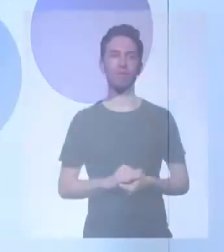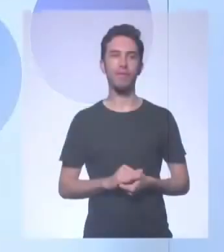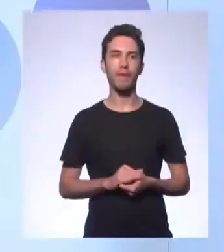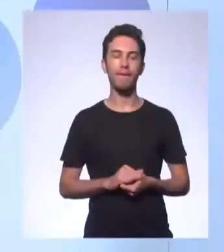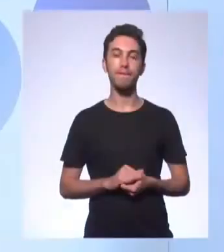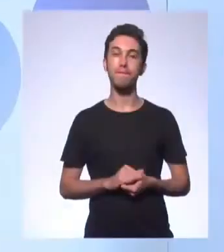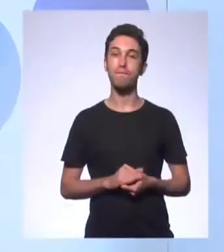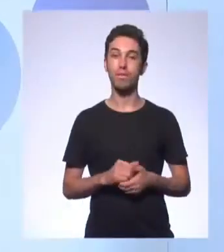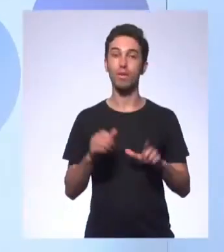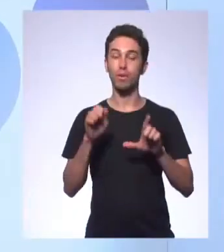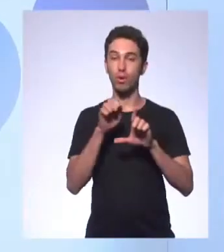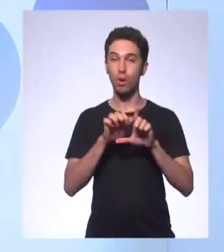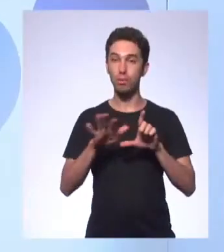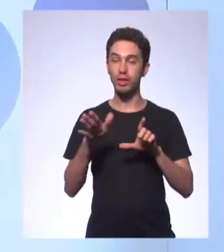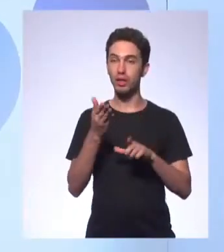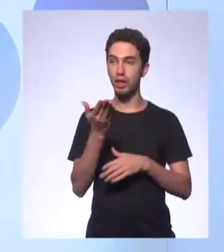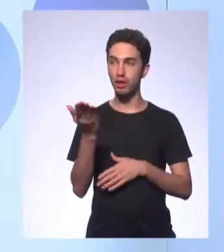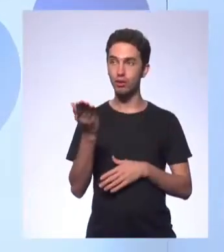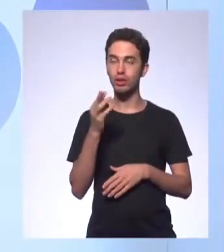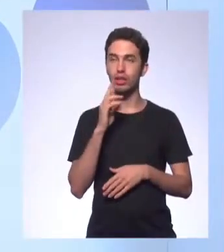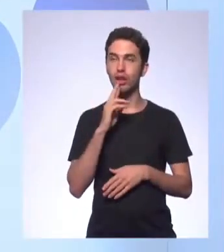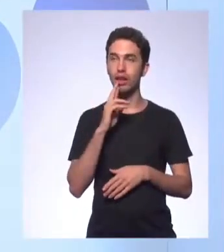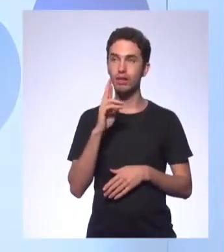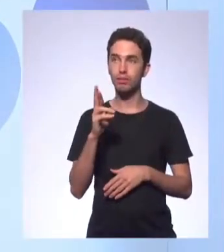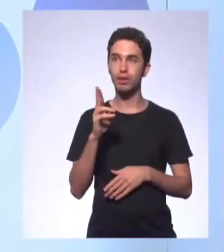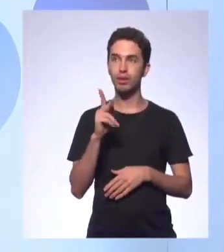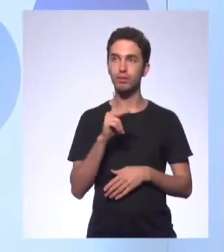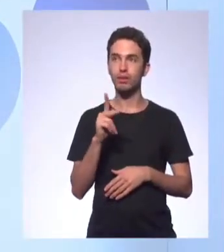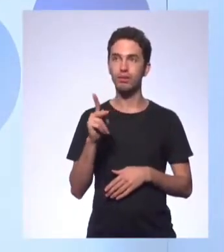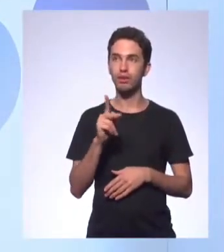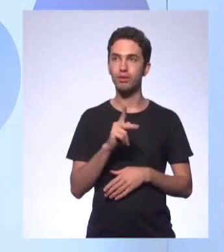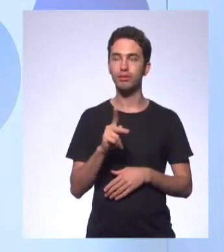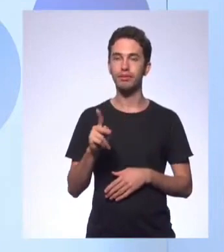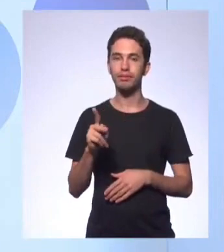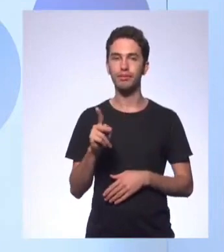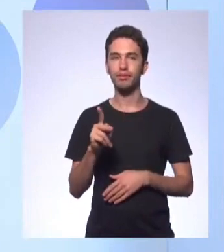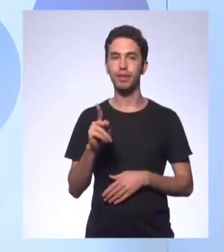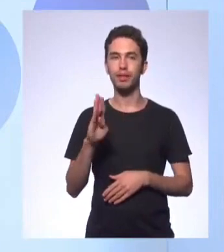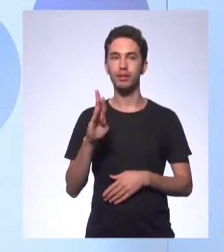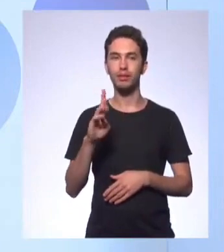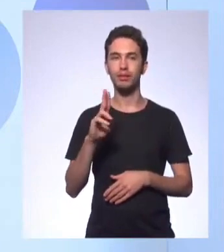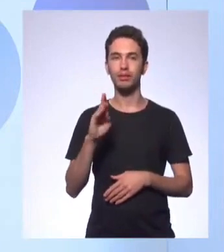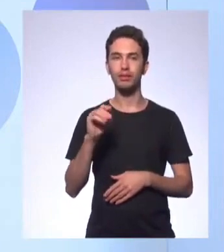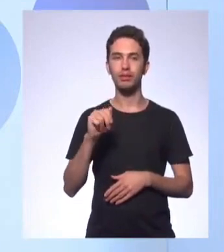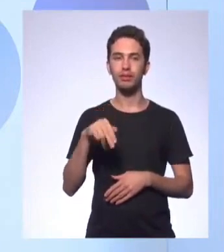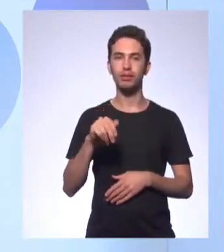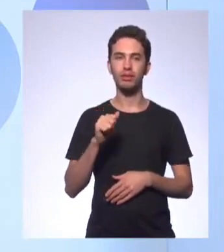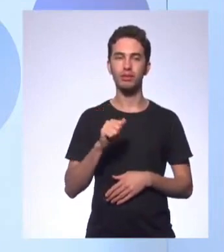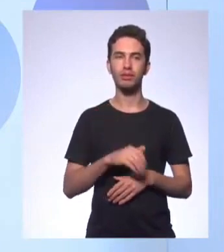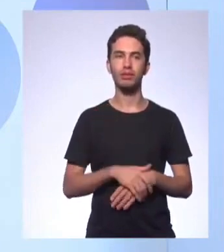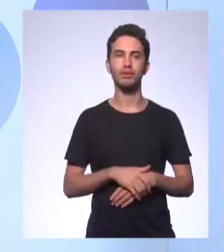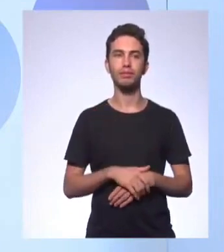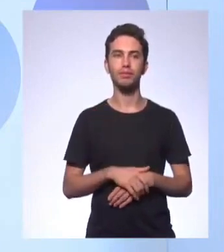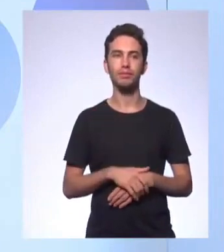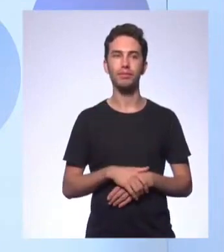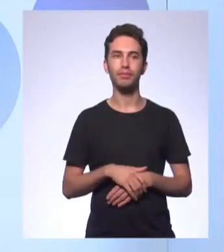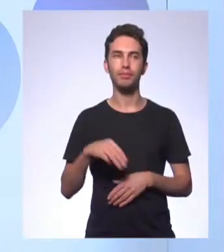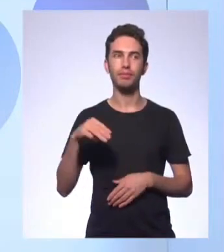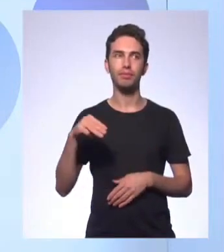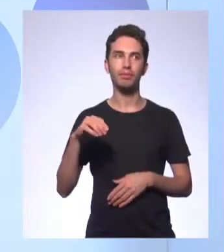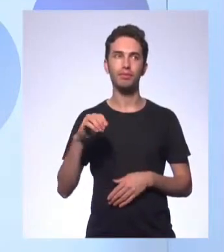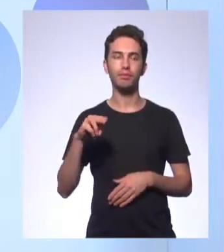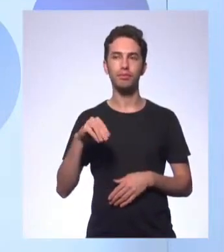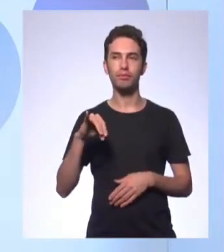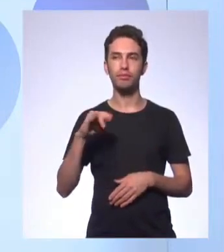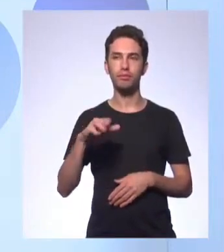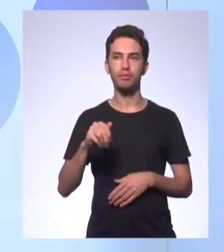Eu vou compartilhar com você a resposta da professora Bruna. Bruna ou Mônica? Acho que é Mônica. Sim,